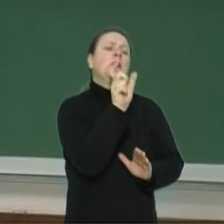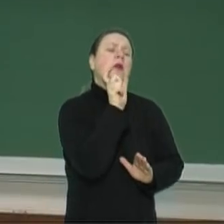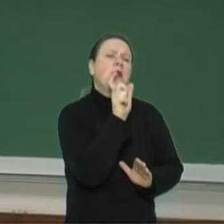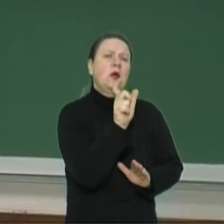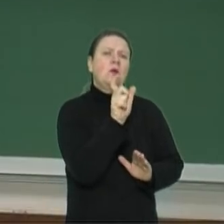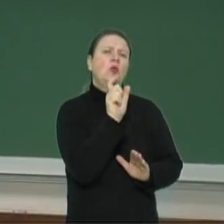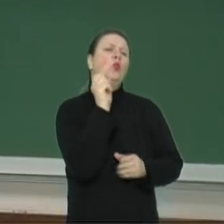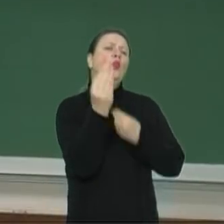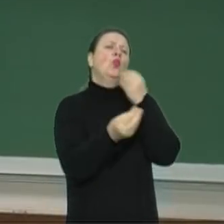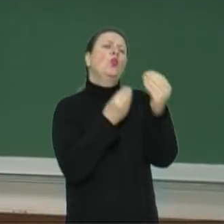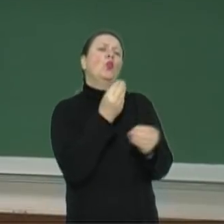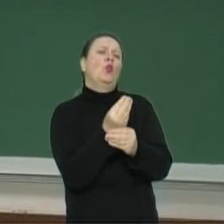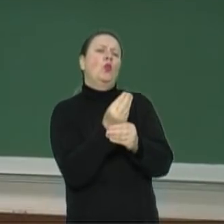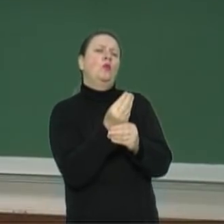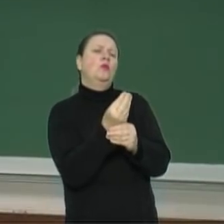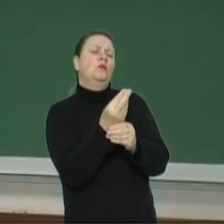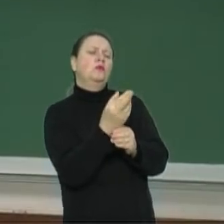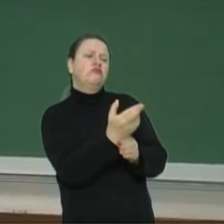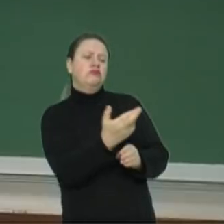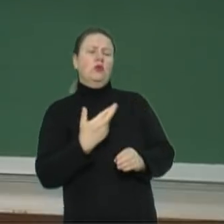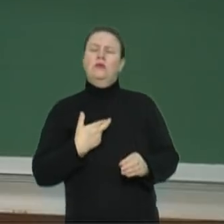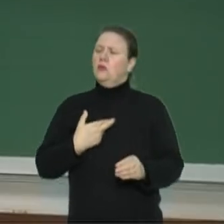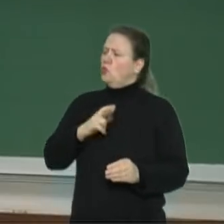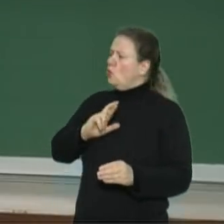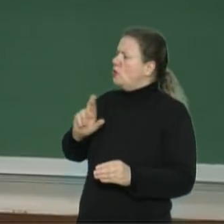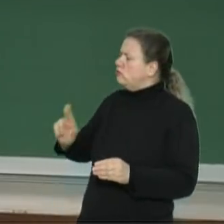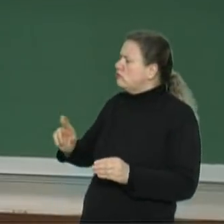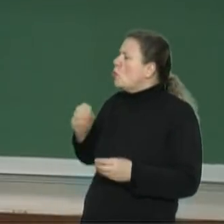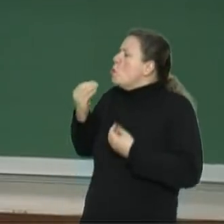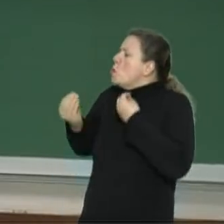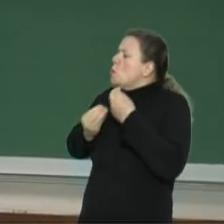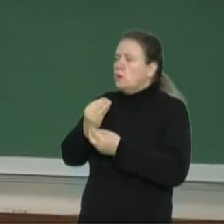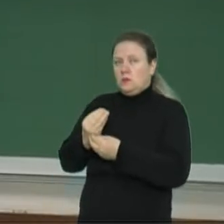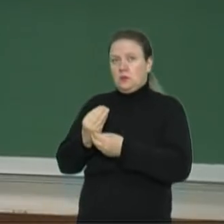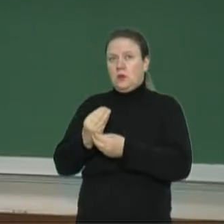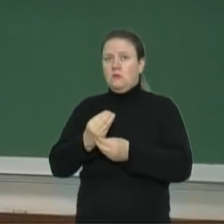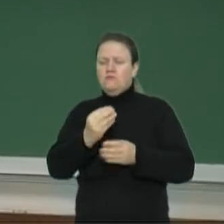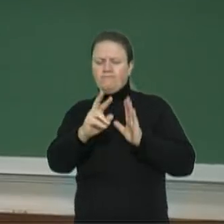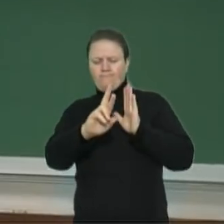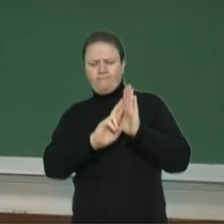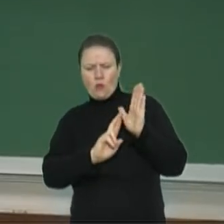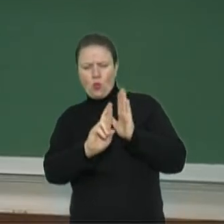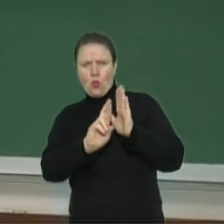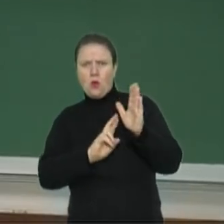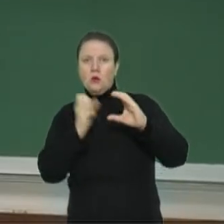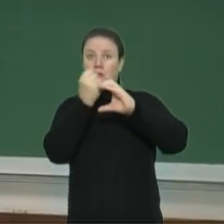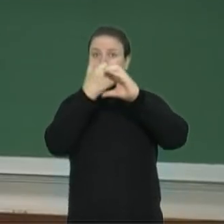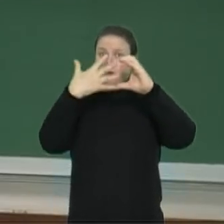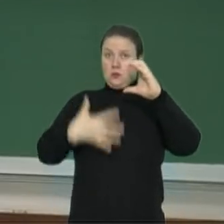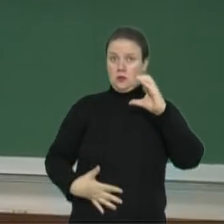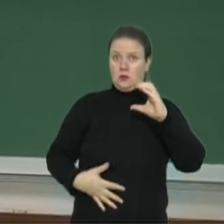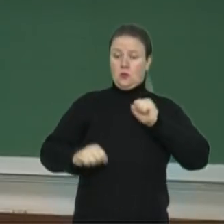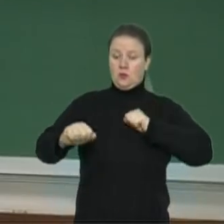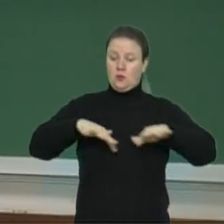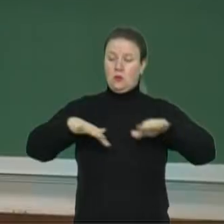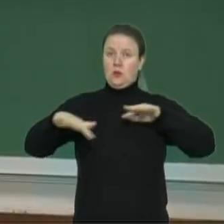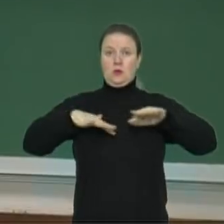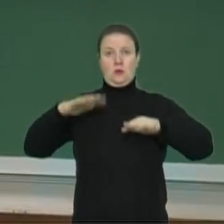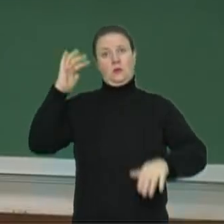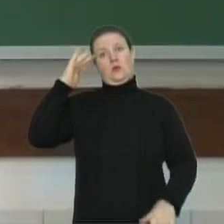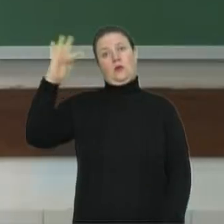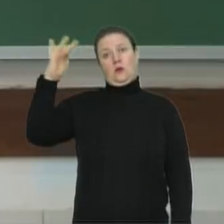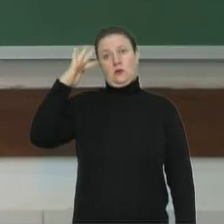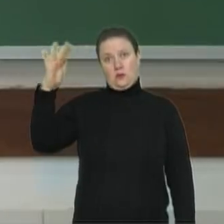você responderia? Quais as características, quais perguntas, quais respostas envolve esse movimento